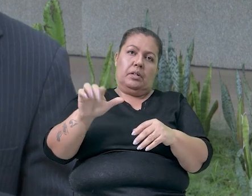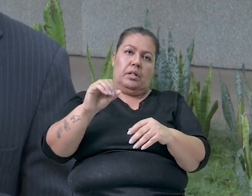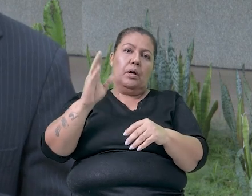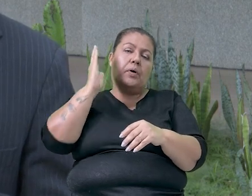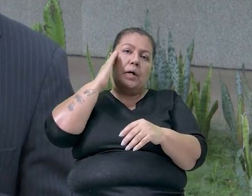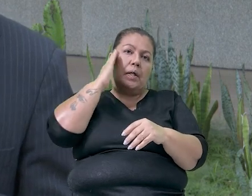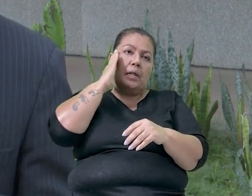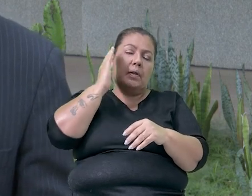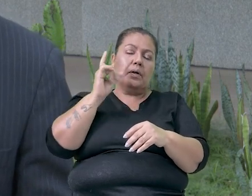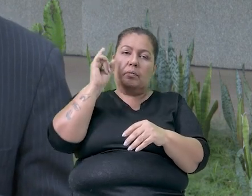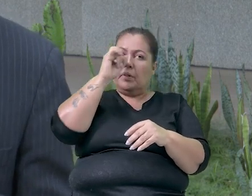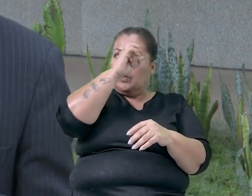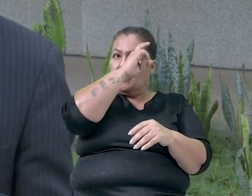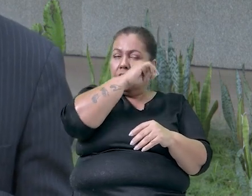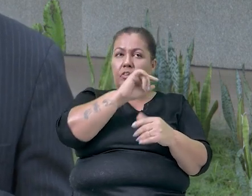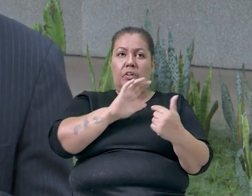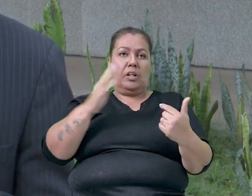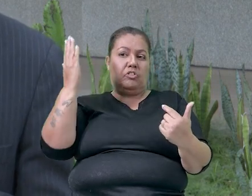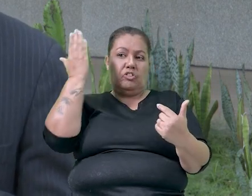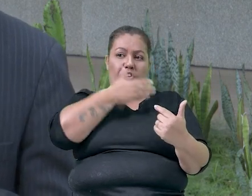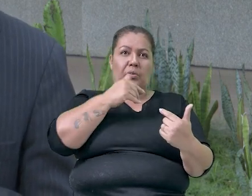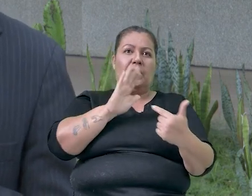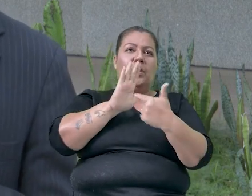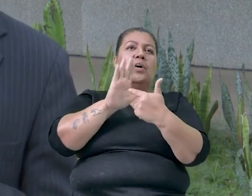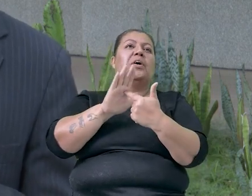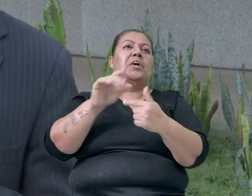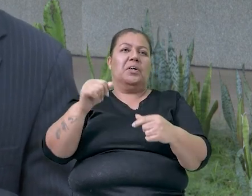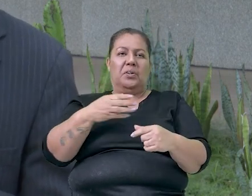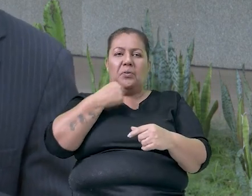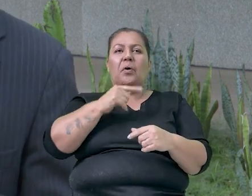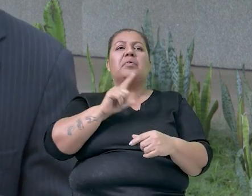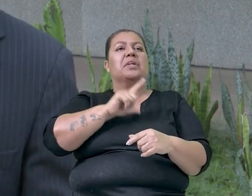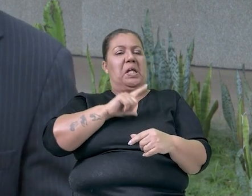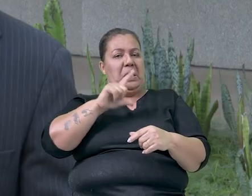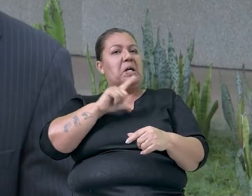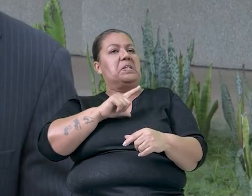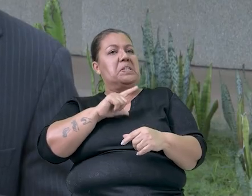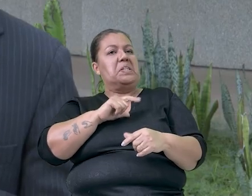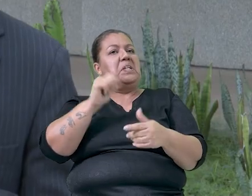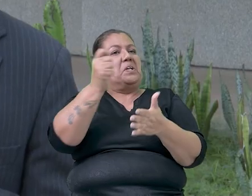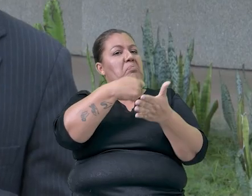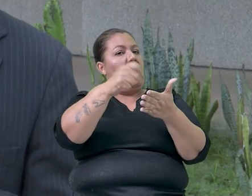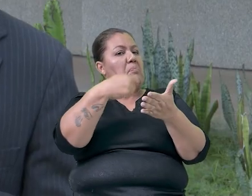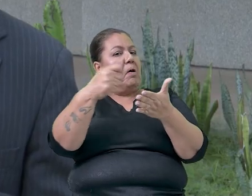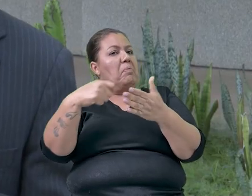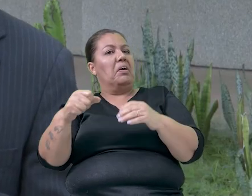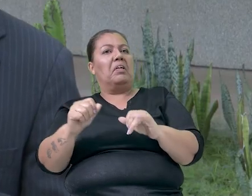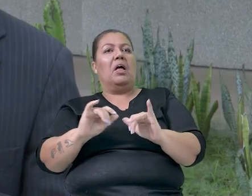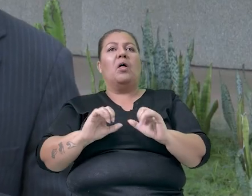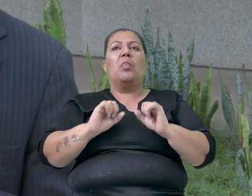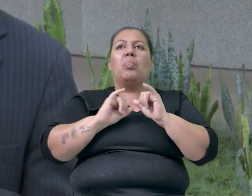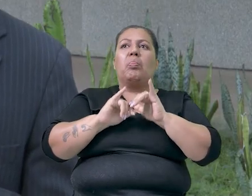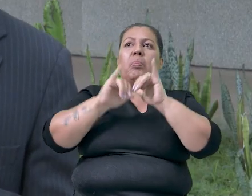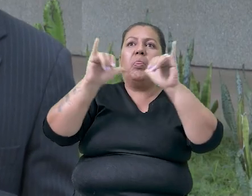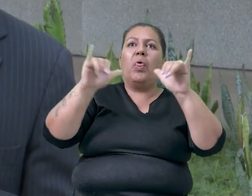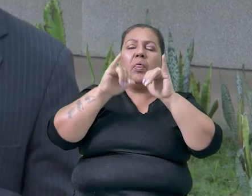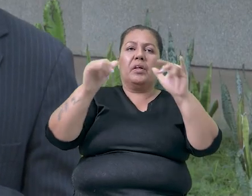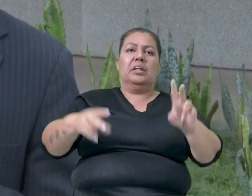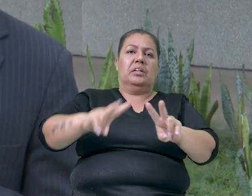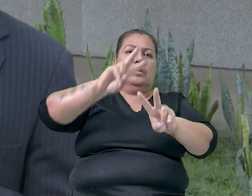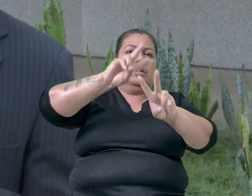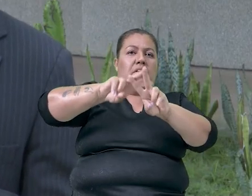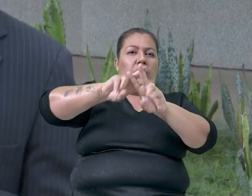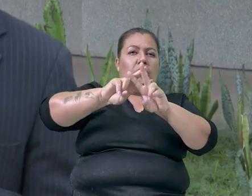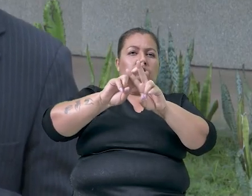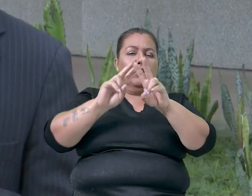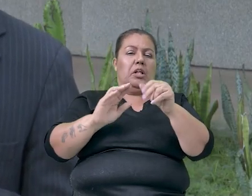da dificuldade de provar que o homem tenha sido o efetivo autor das postagens, ele deve ser condenado pela omissão,